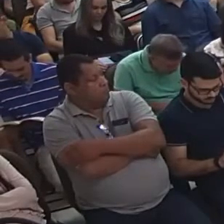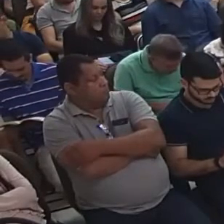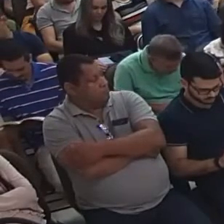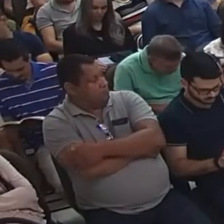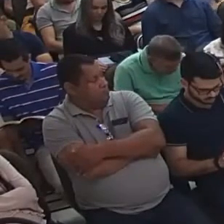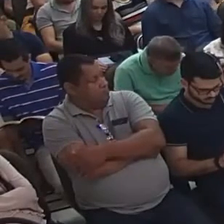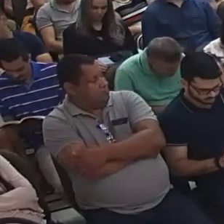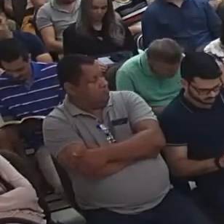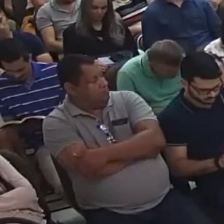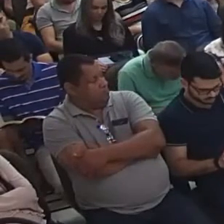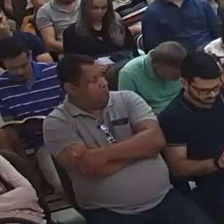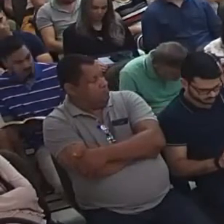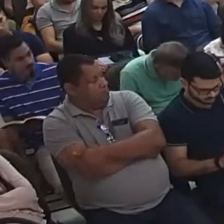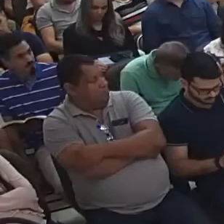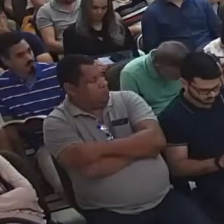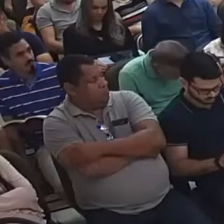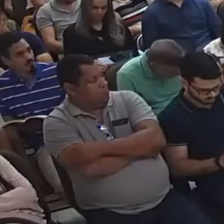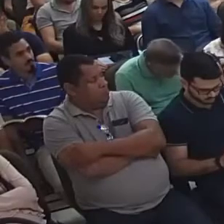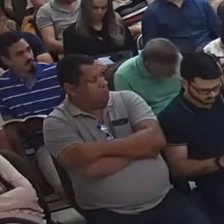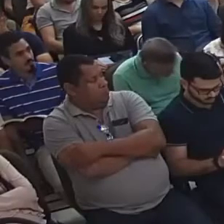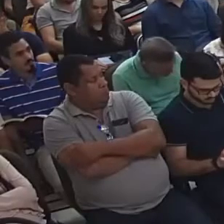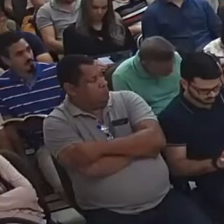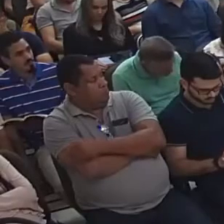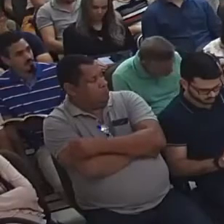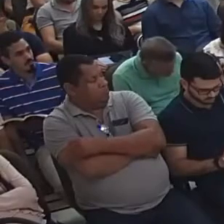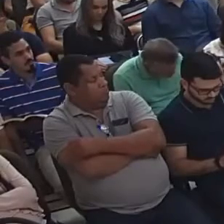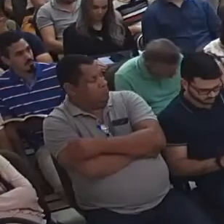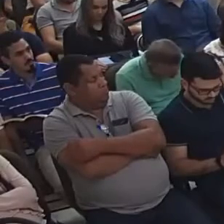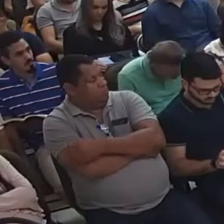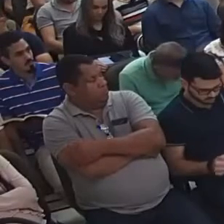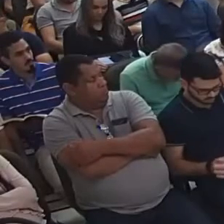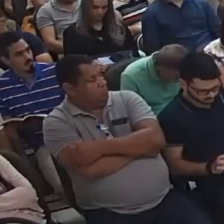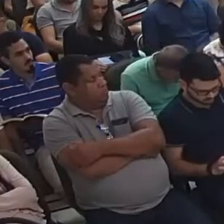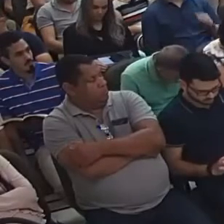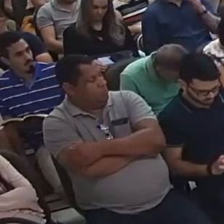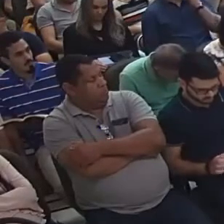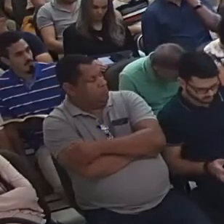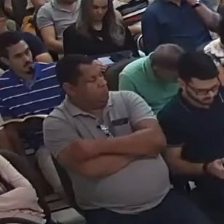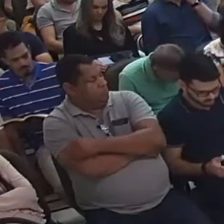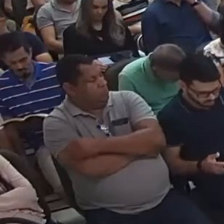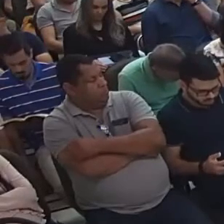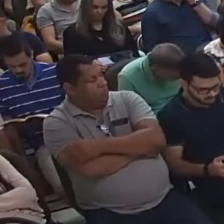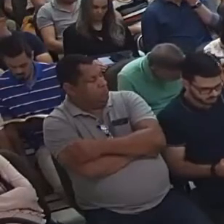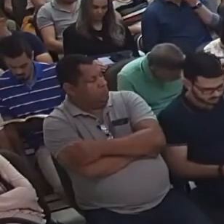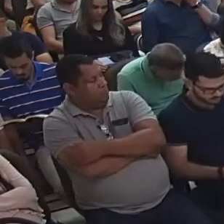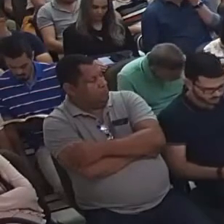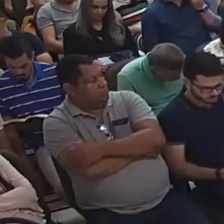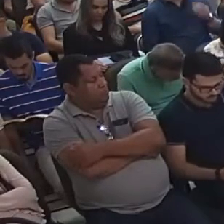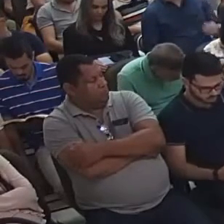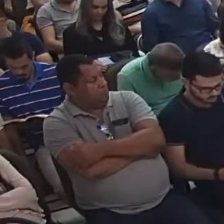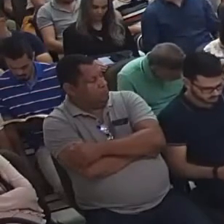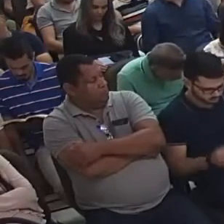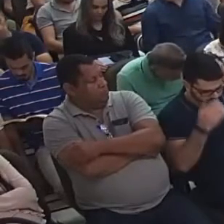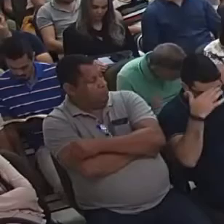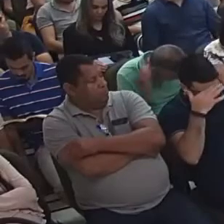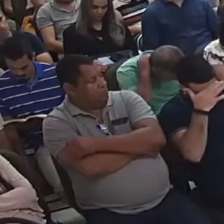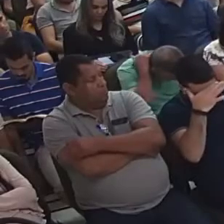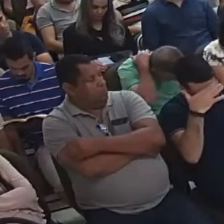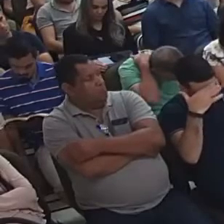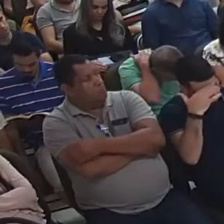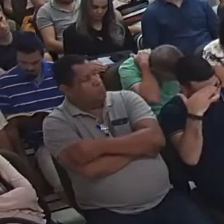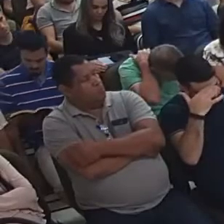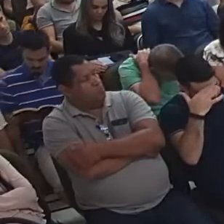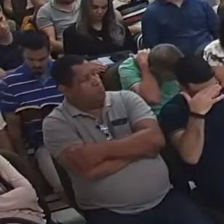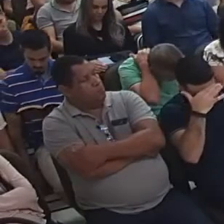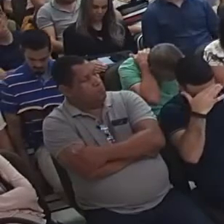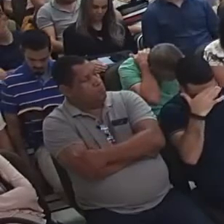vamos não vamos ter tempo pra isso aqui tá mas o capítulo 21 versículo primeiro em diante é toda essa essa história que eu tô contando para